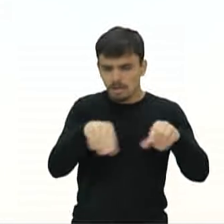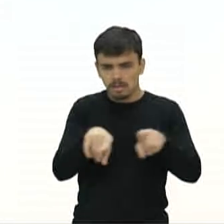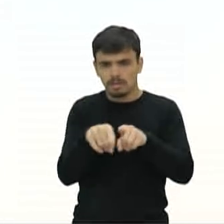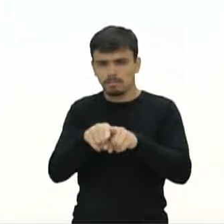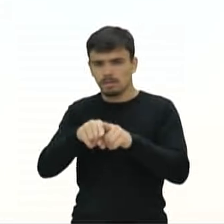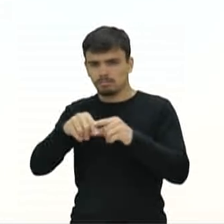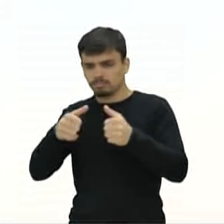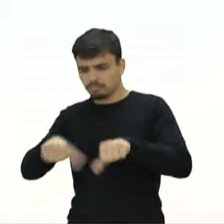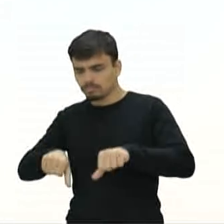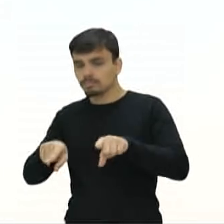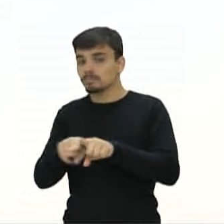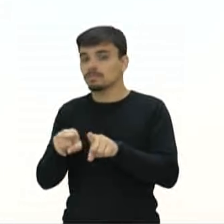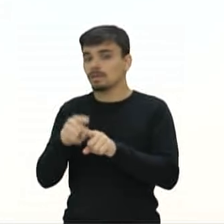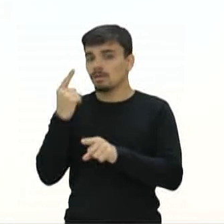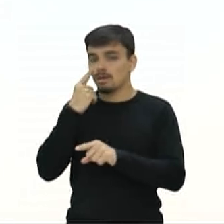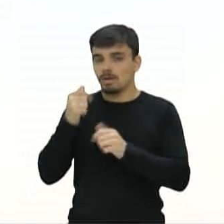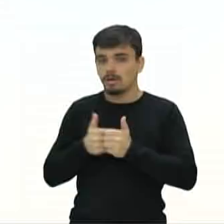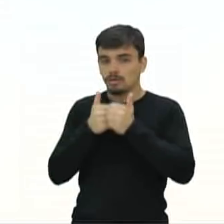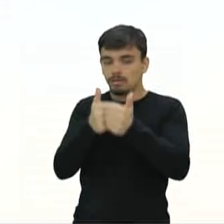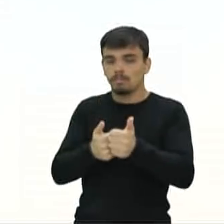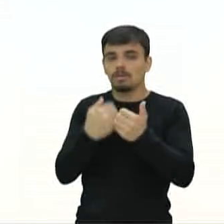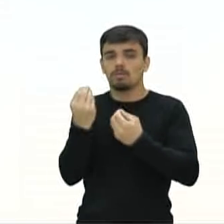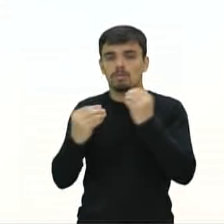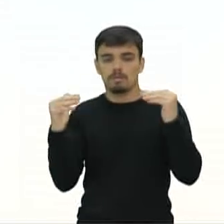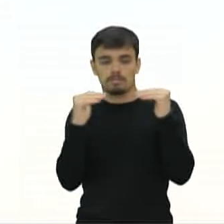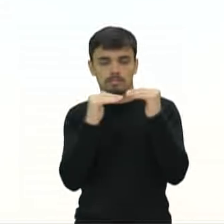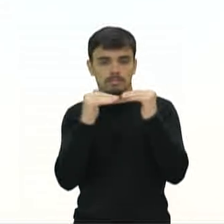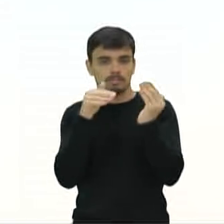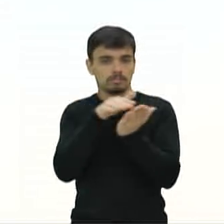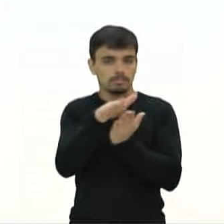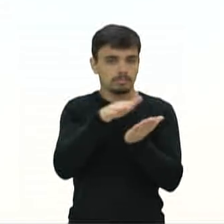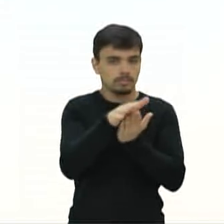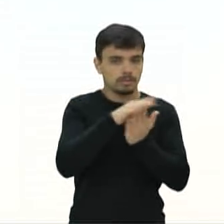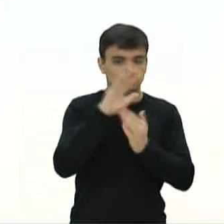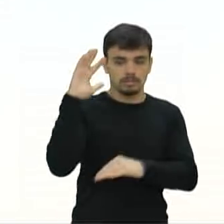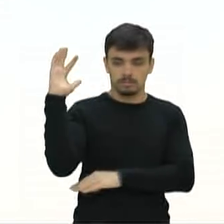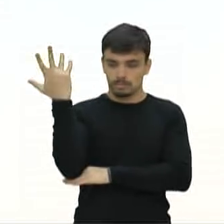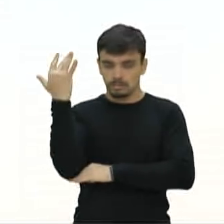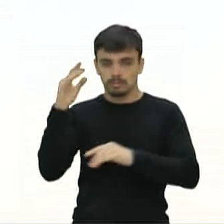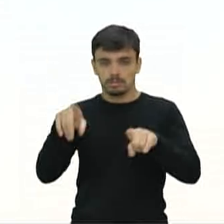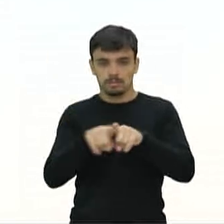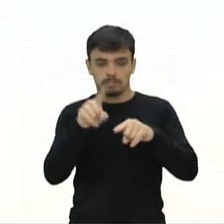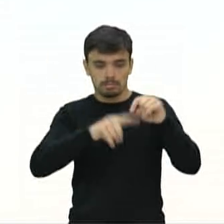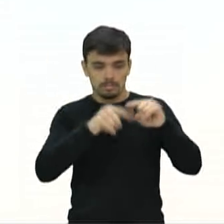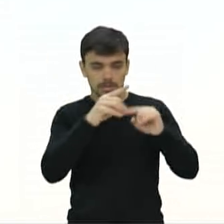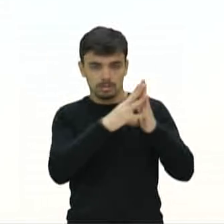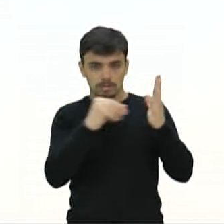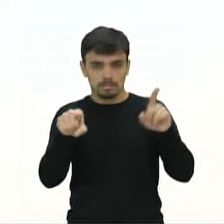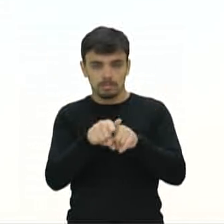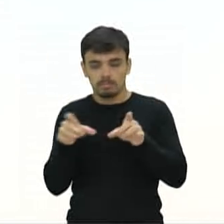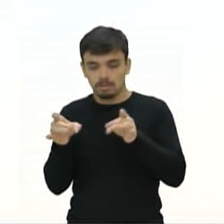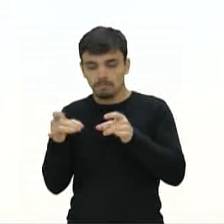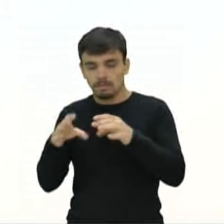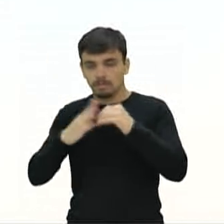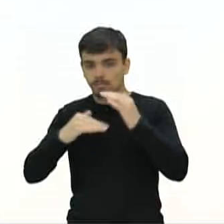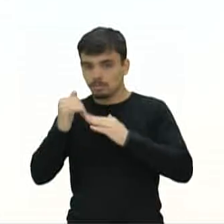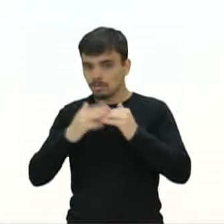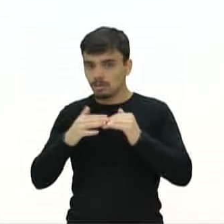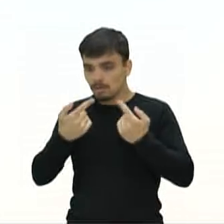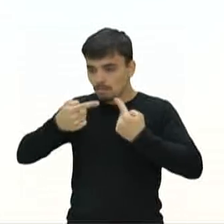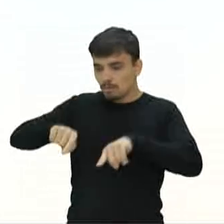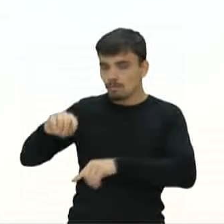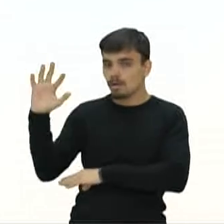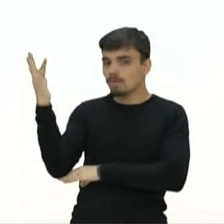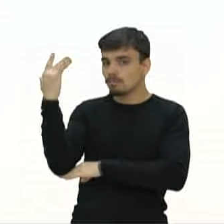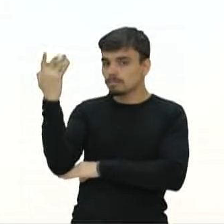saturação. Acompanhe como os nossos padrões de consumo, desde a extração da matéria-prima, a venda dos produtos, afetam o meio ambiente. Então,